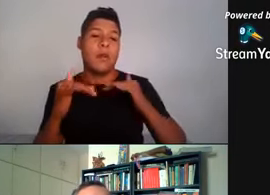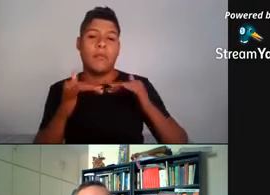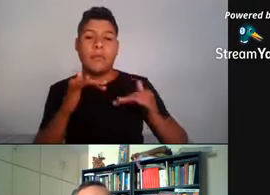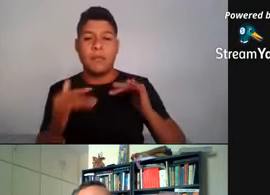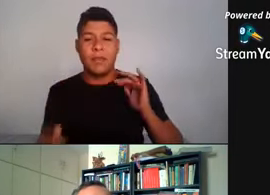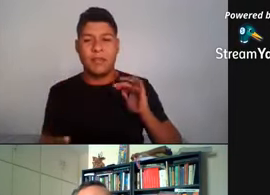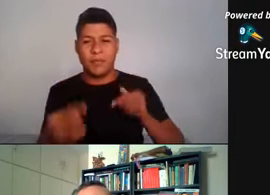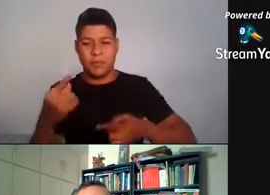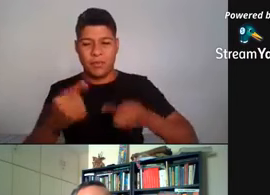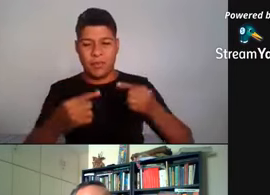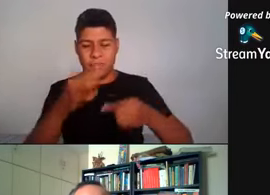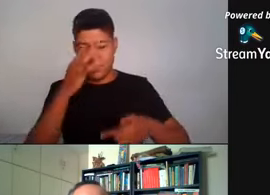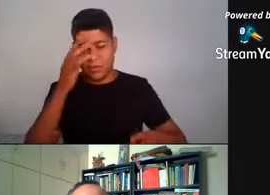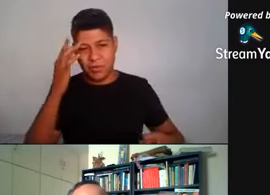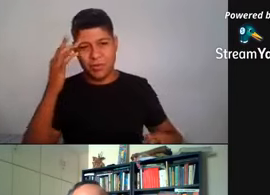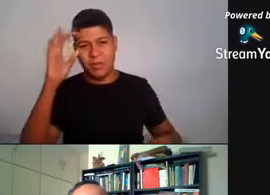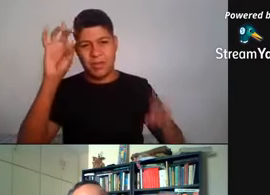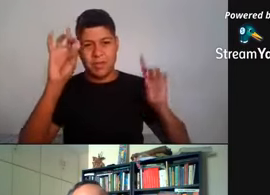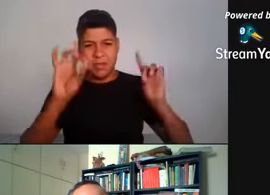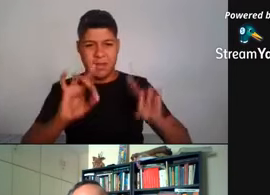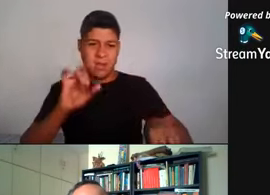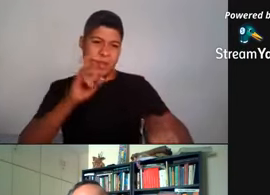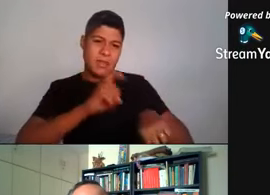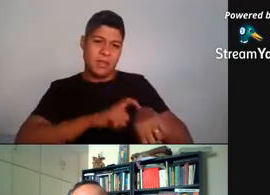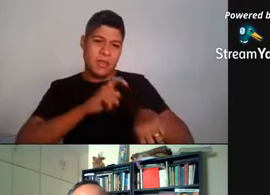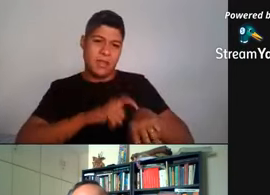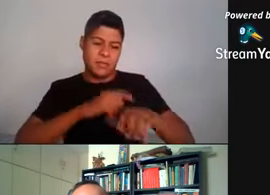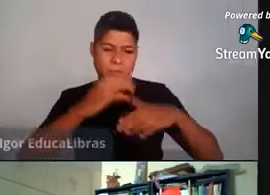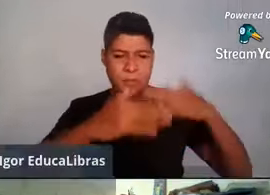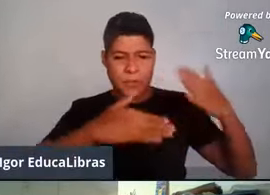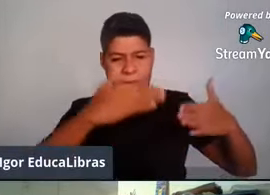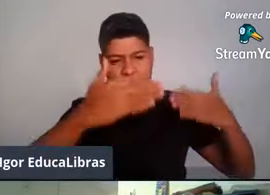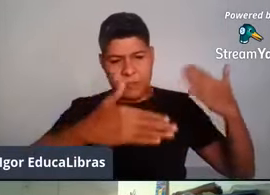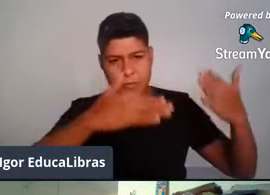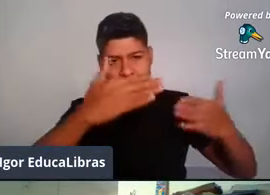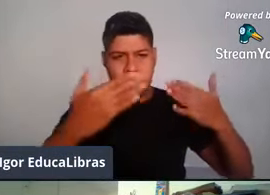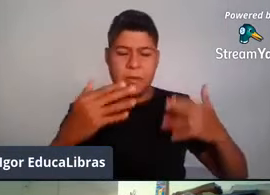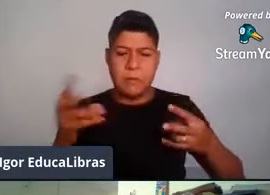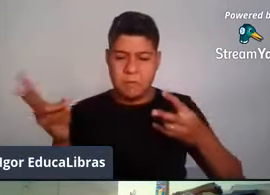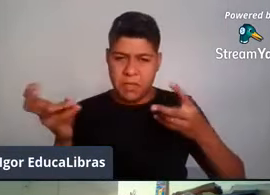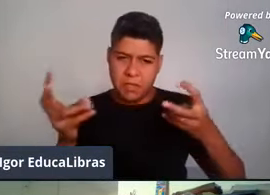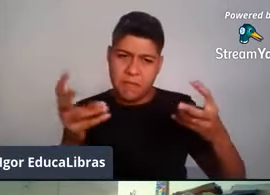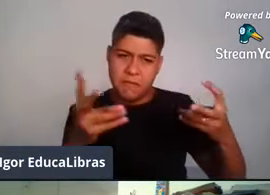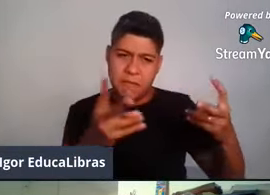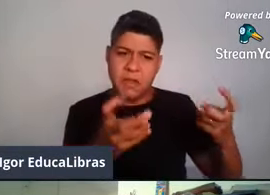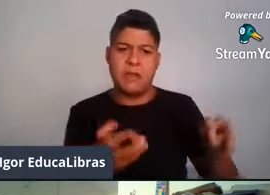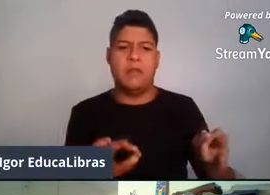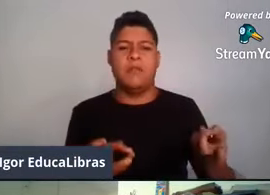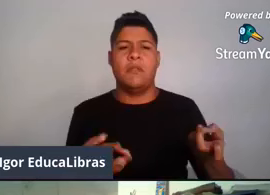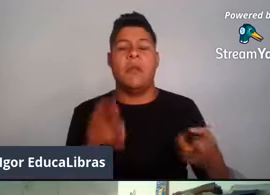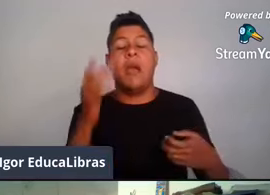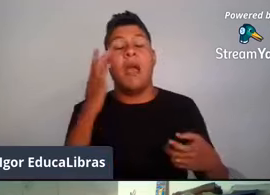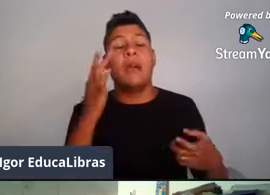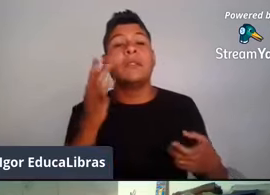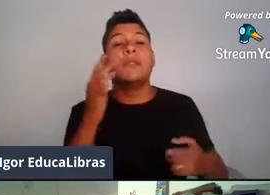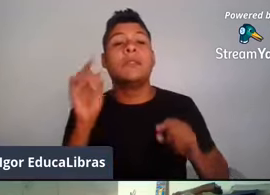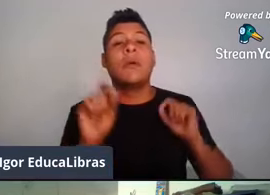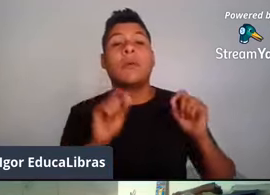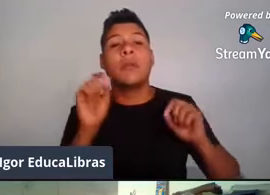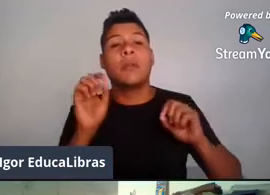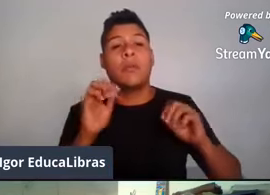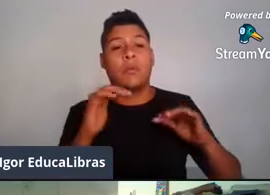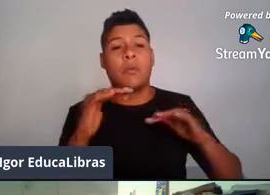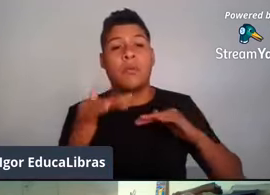deficiência? Você que está tanto tempo aí né, observando isso, o que você acha do movimento? Você acha que ele